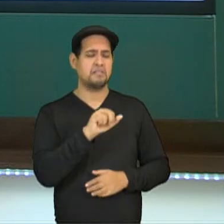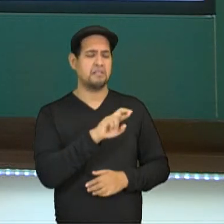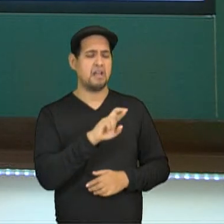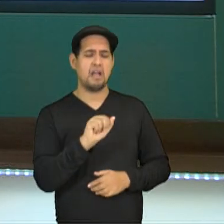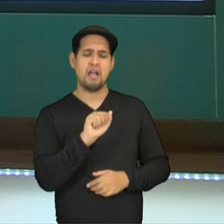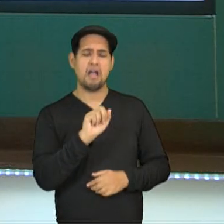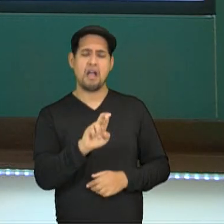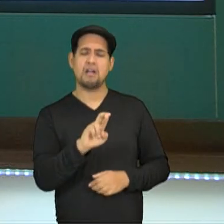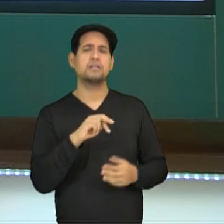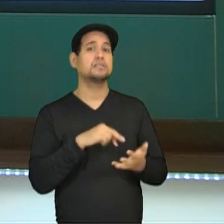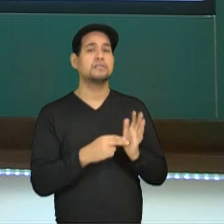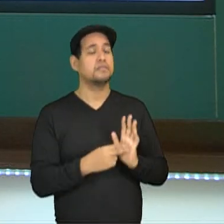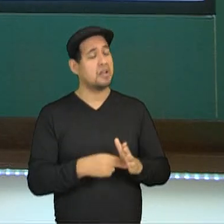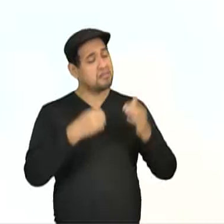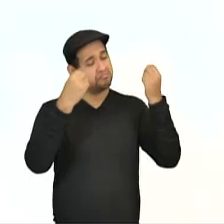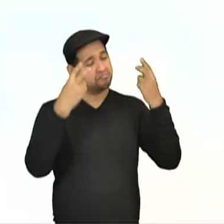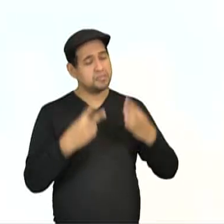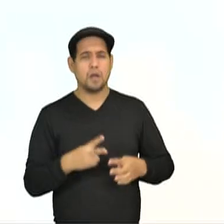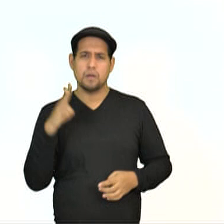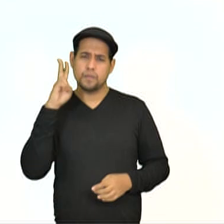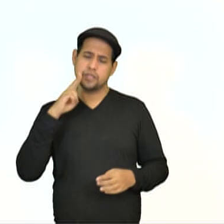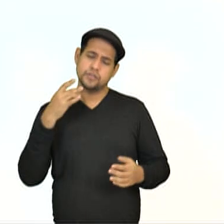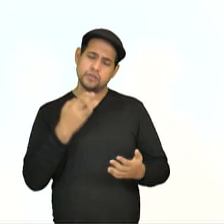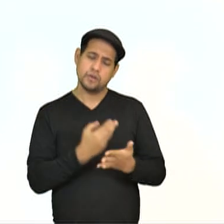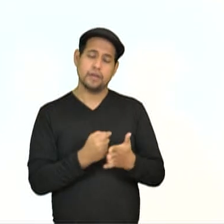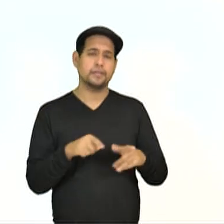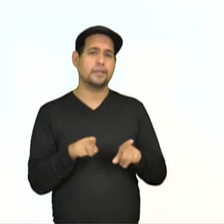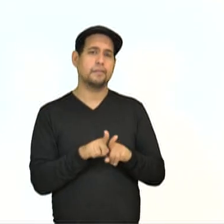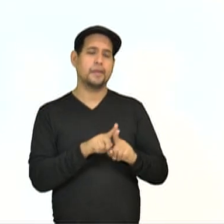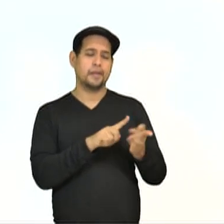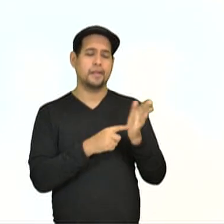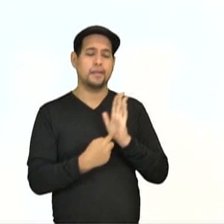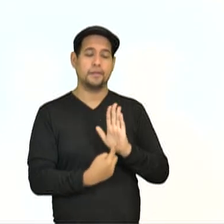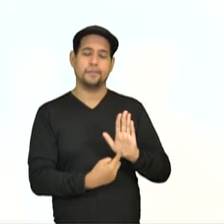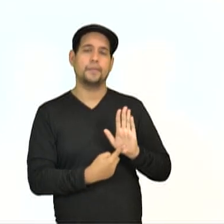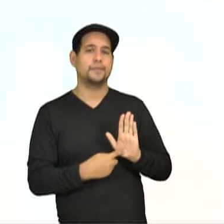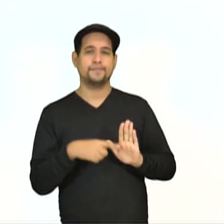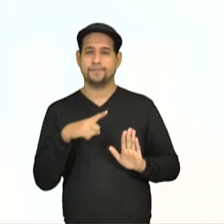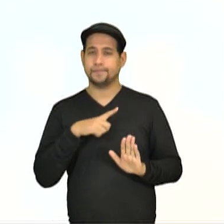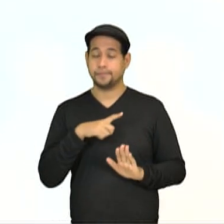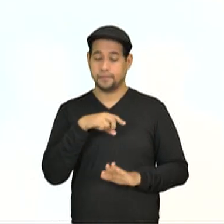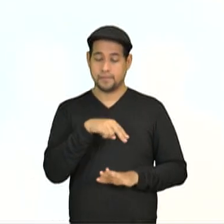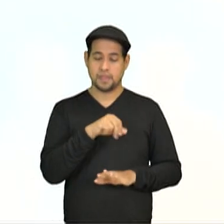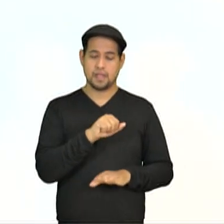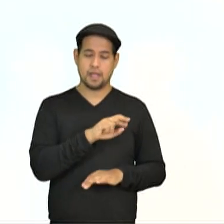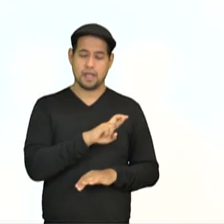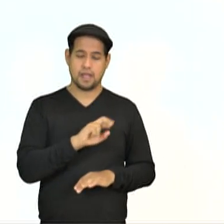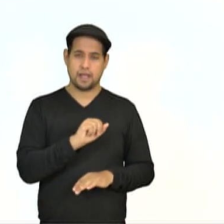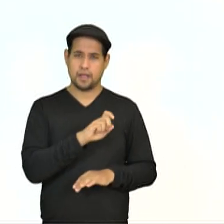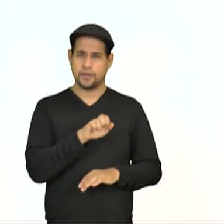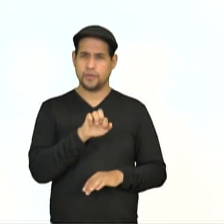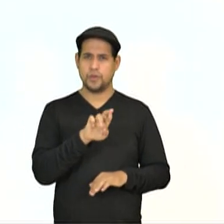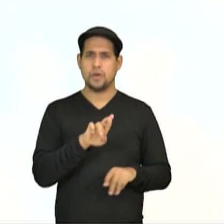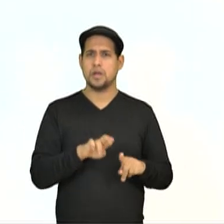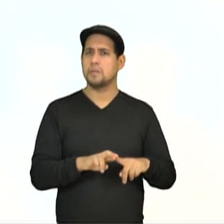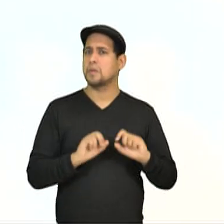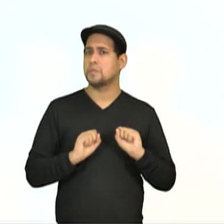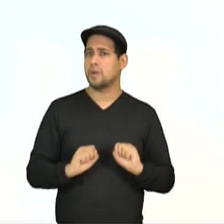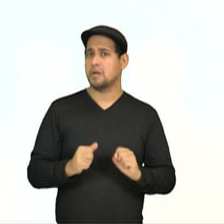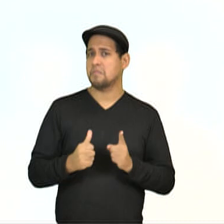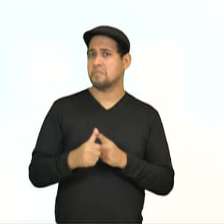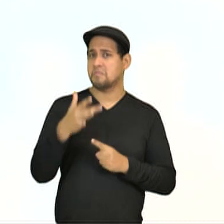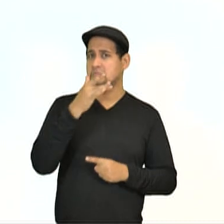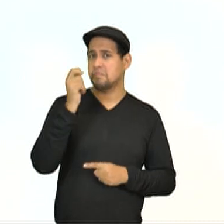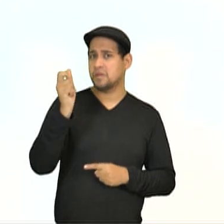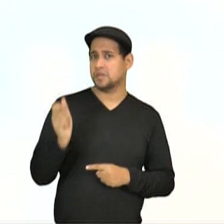é contar uma história. Um texto narrativo, ele traz ali a presença do narrador, Esse narrador pode ser em primeira